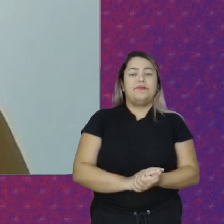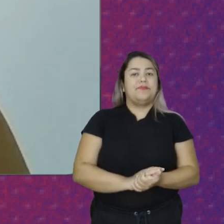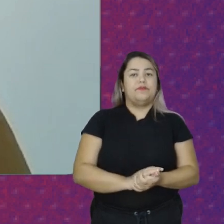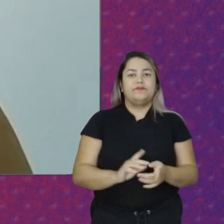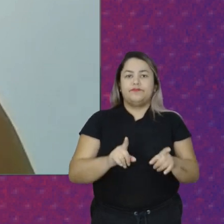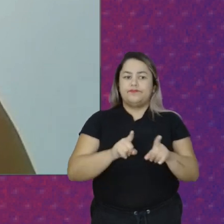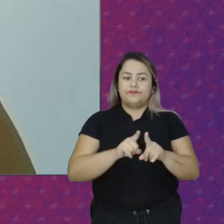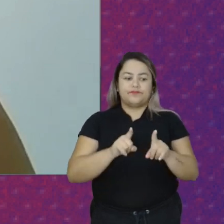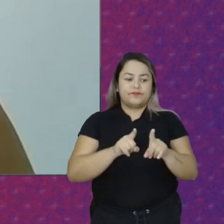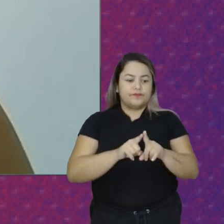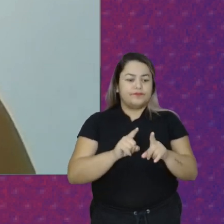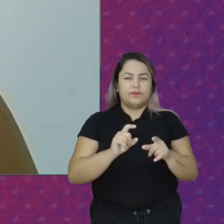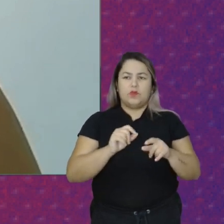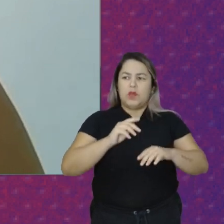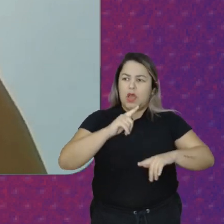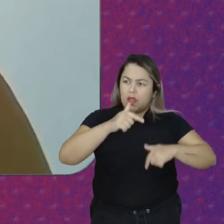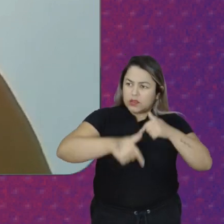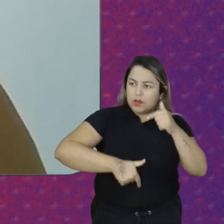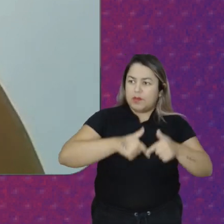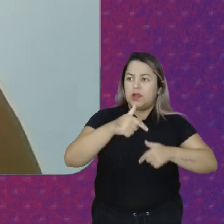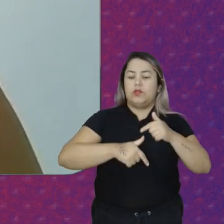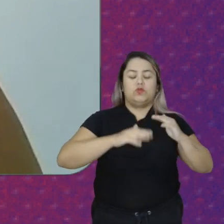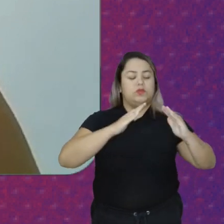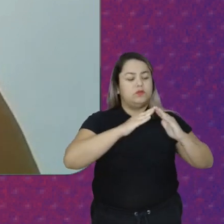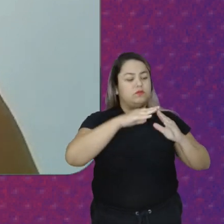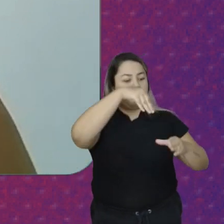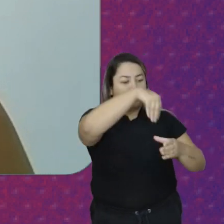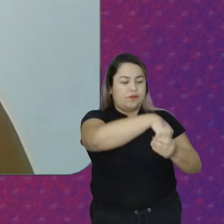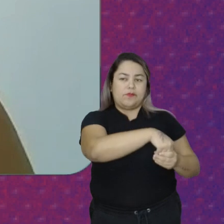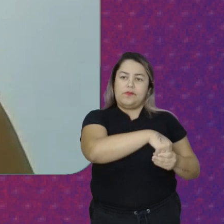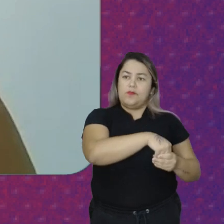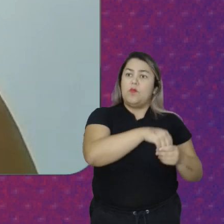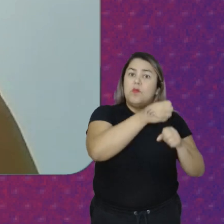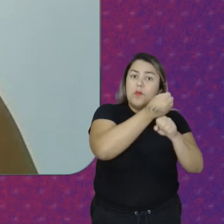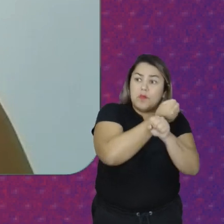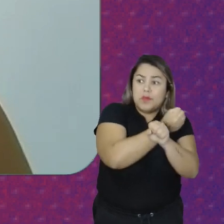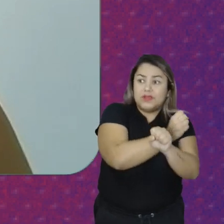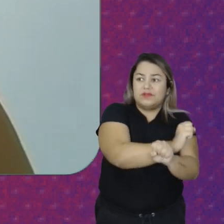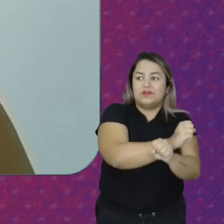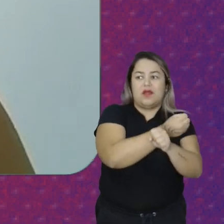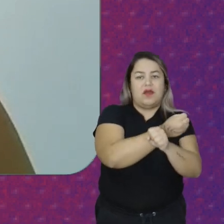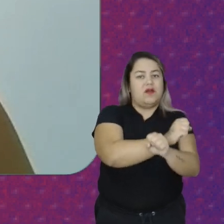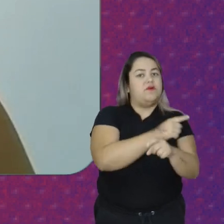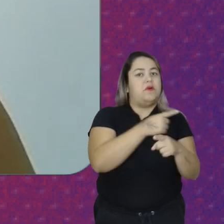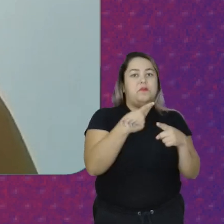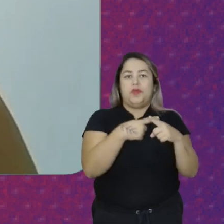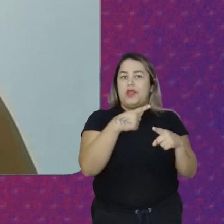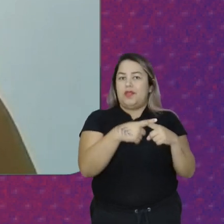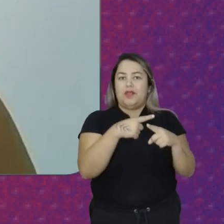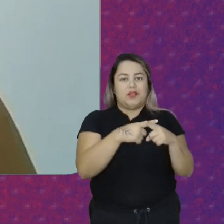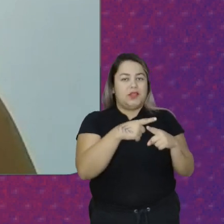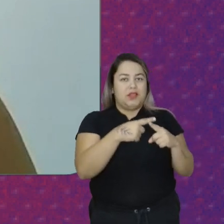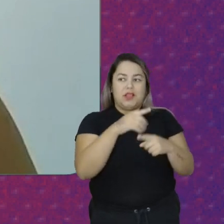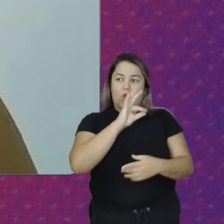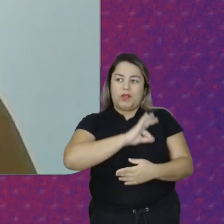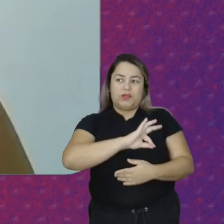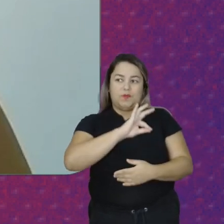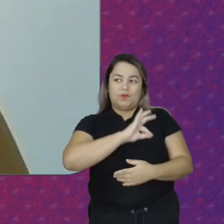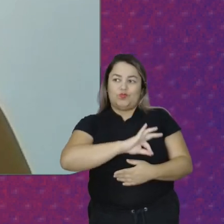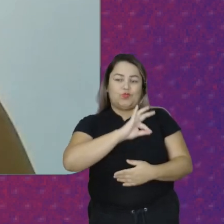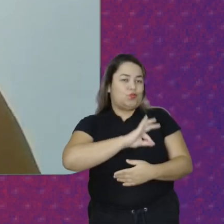tratada como uma trabalhadora doméstica, uma escrava, porque ela não recebia